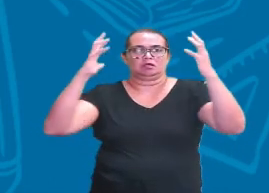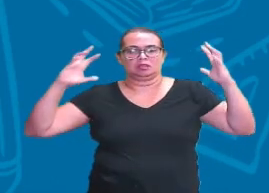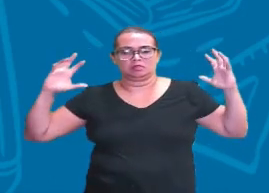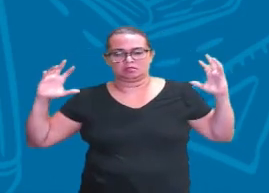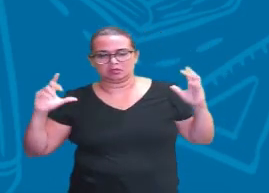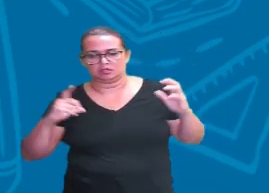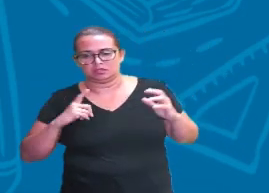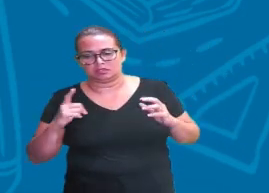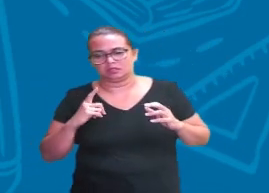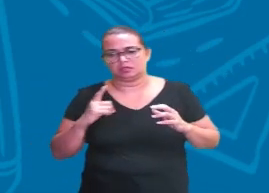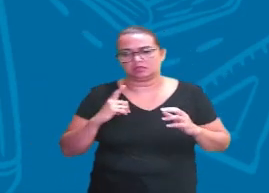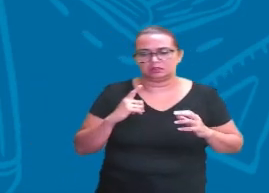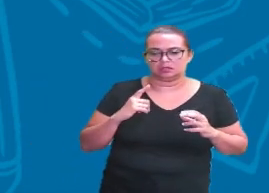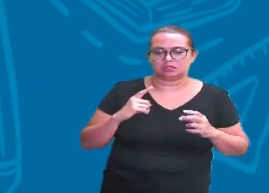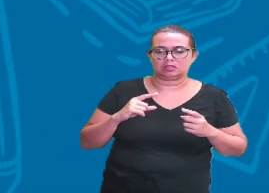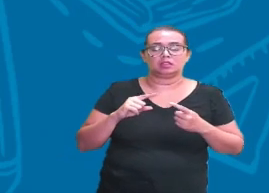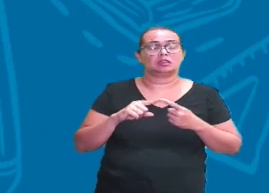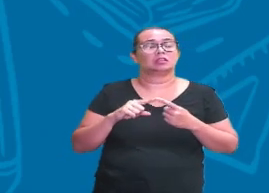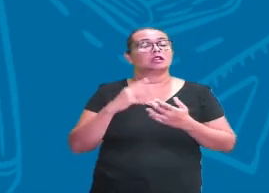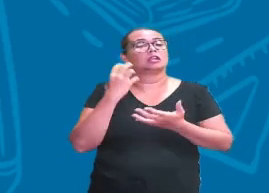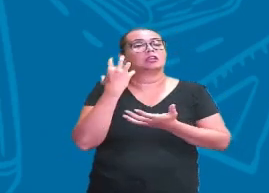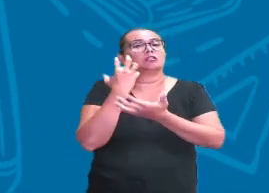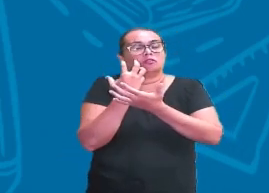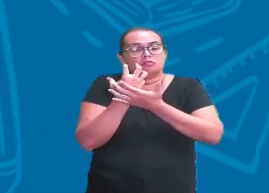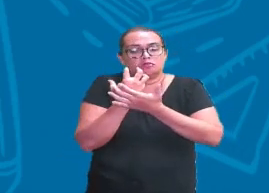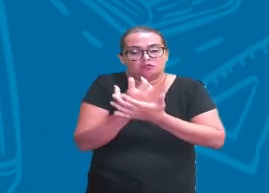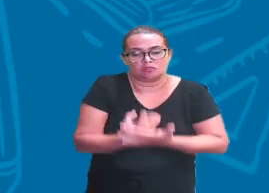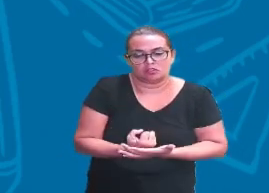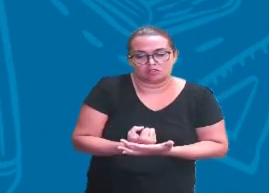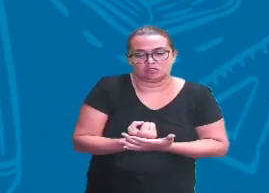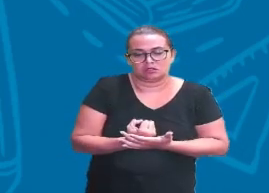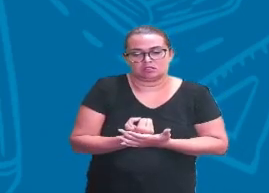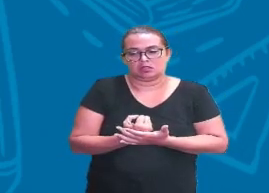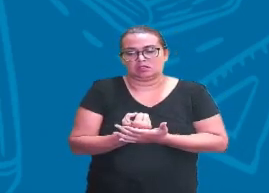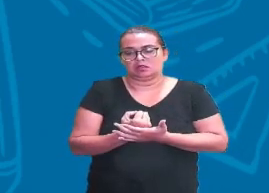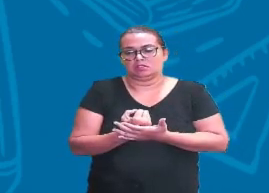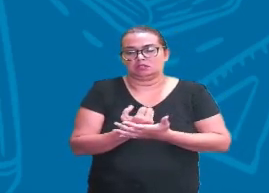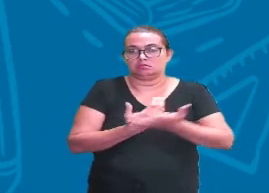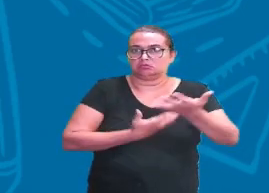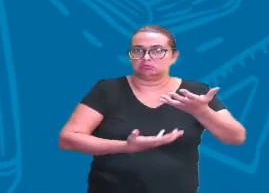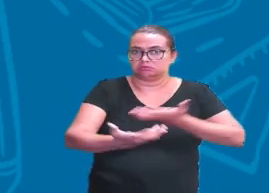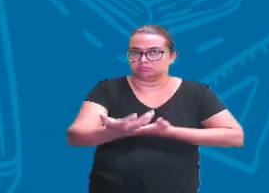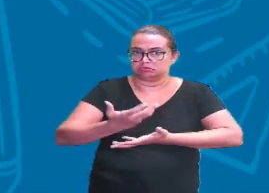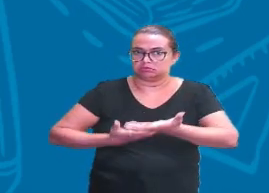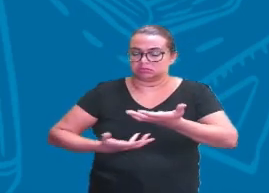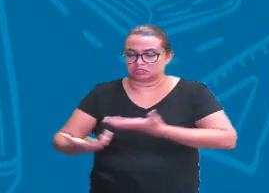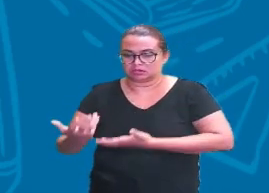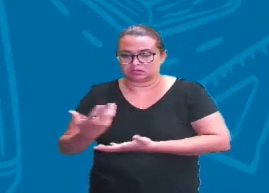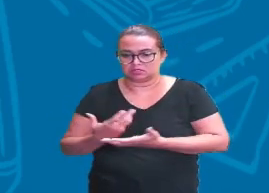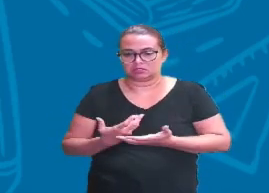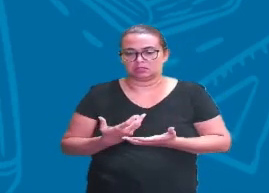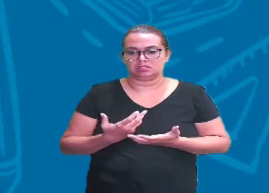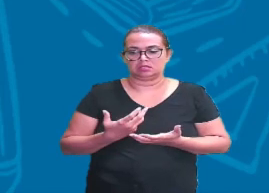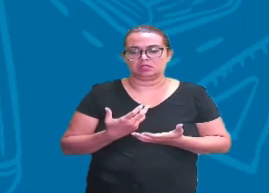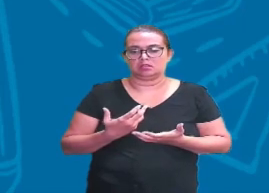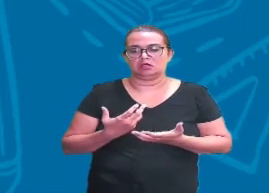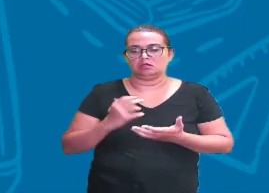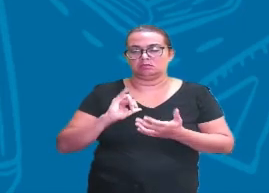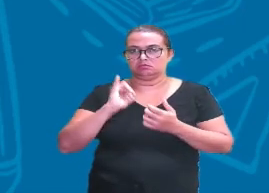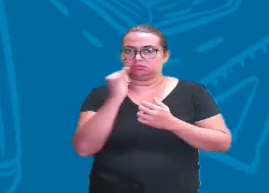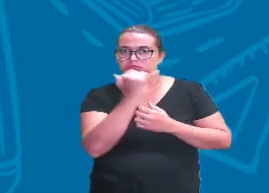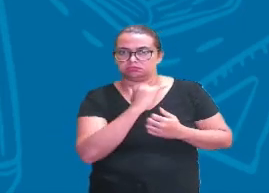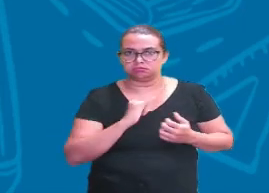são quem? São a força de interação, tá? A força de interação eletromagnética, a força fraca